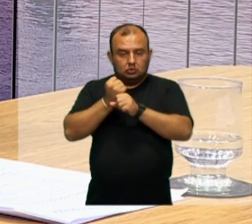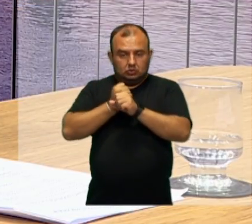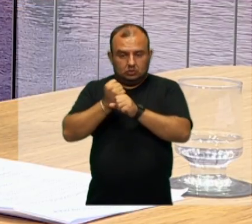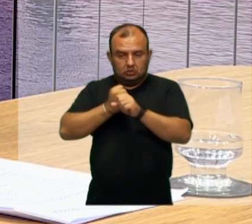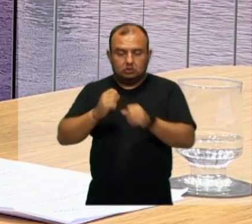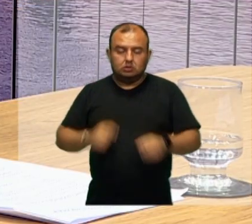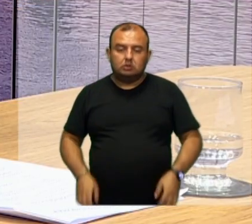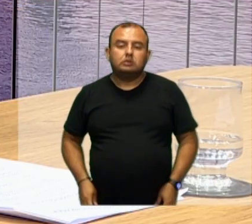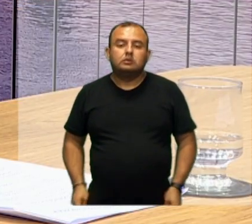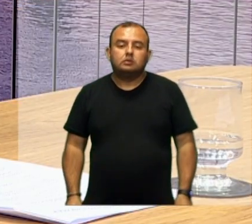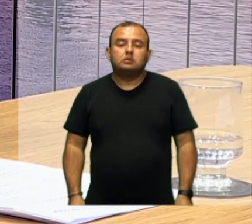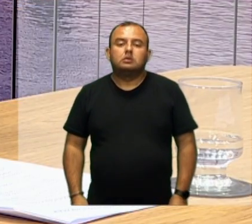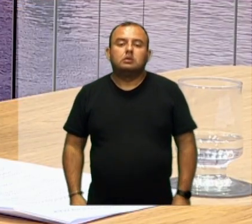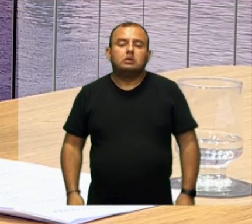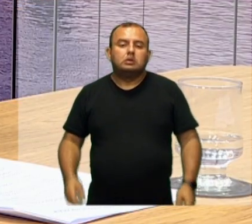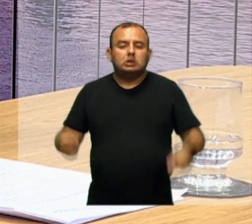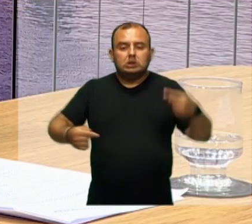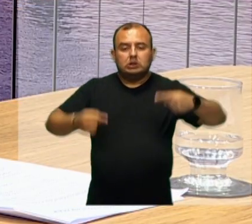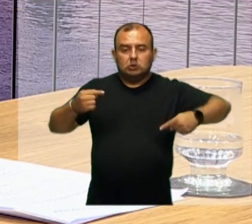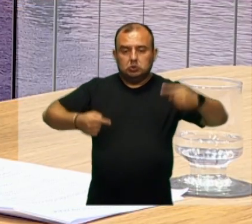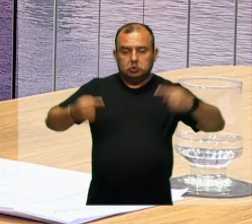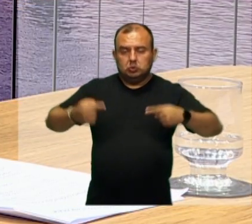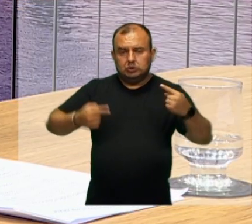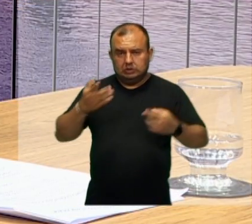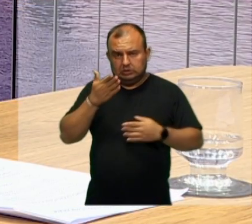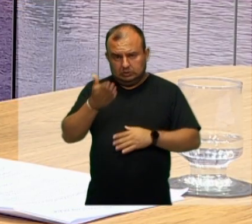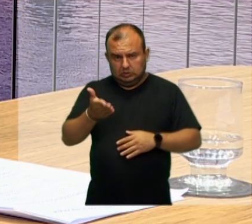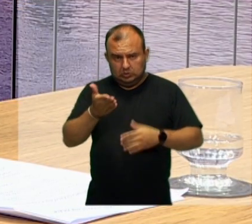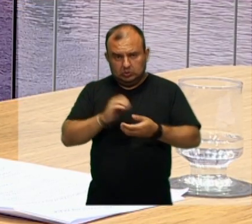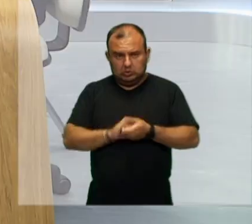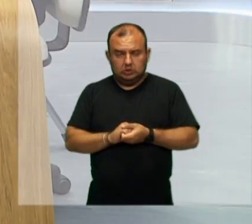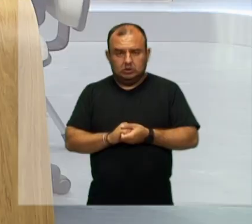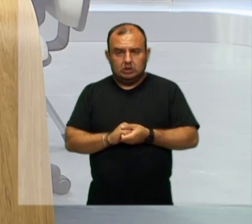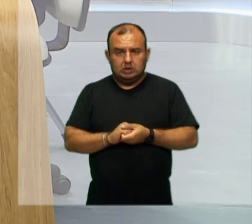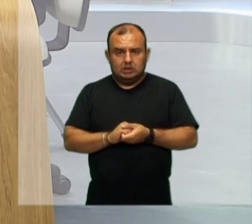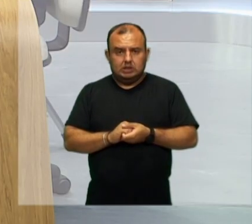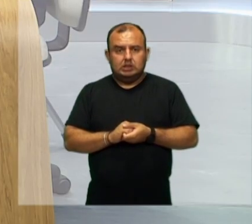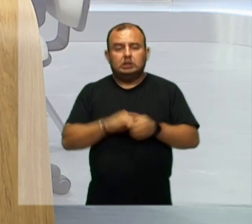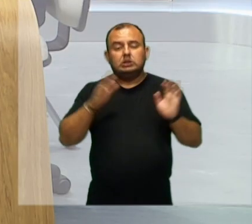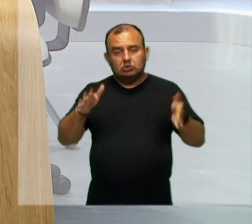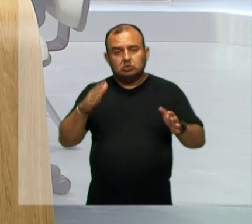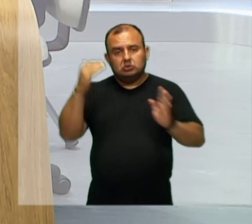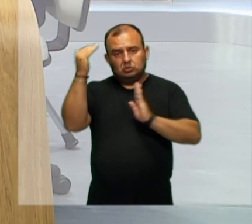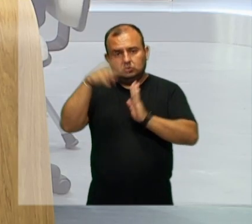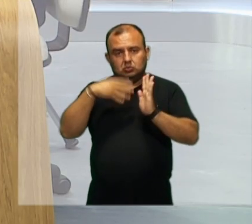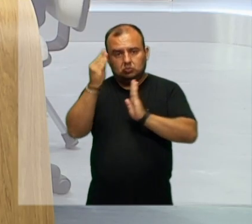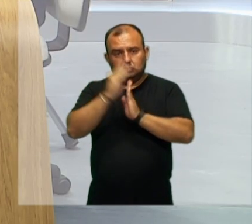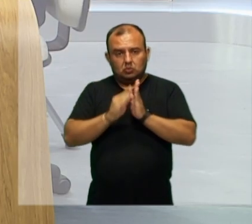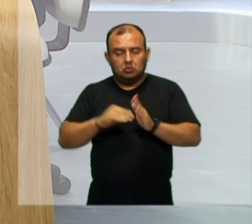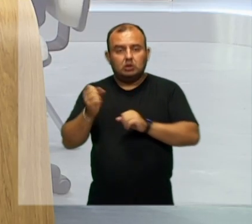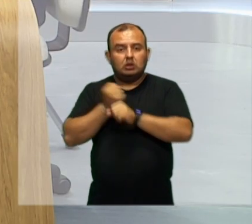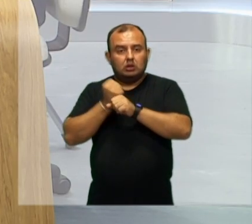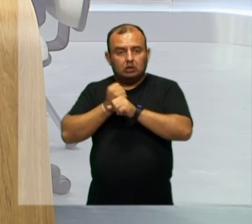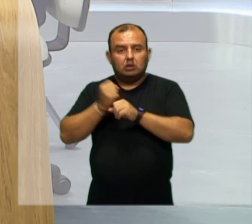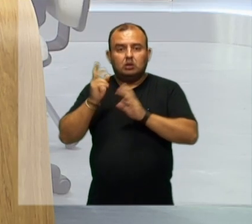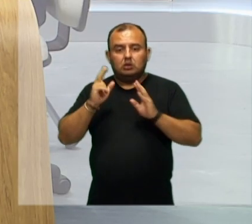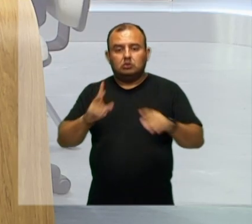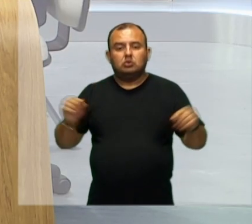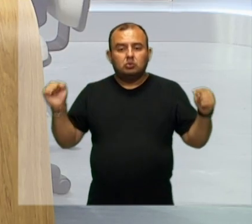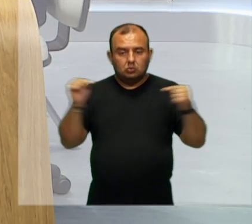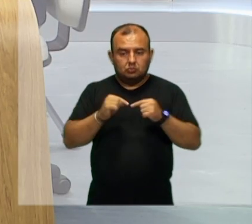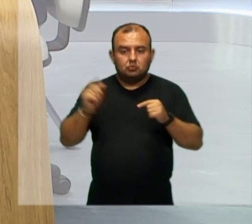anos. As competições que você já programou para esse ano, por exemplo, já